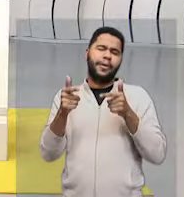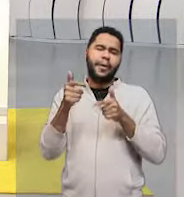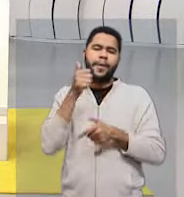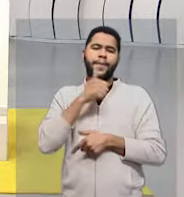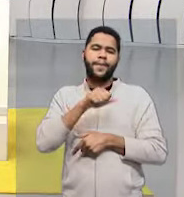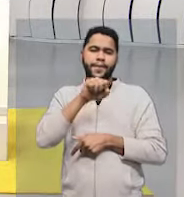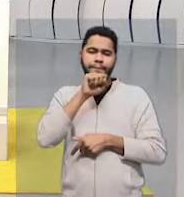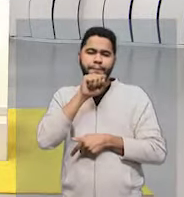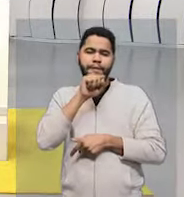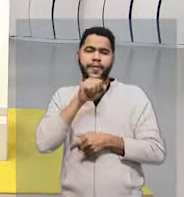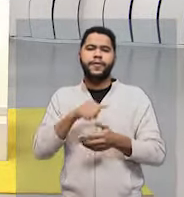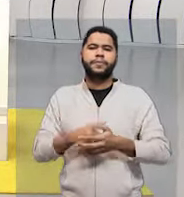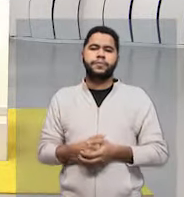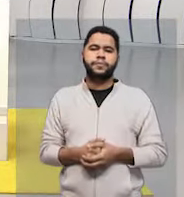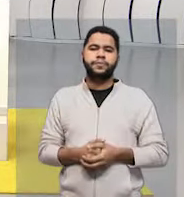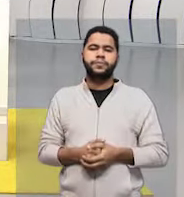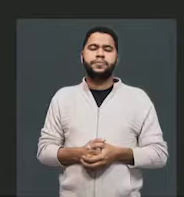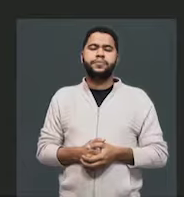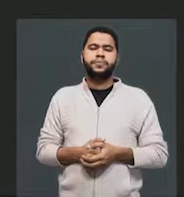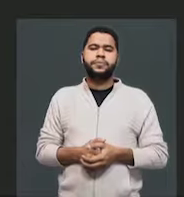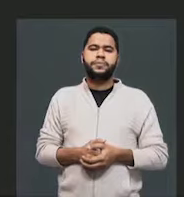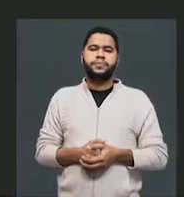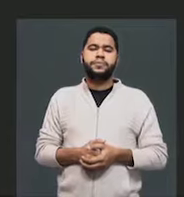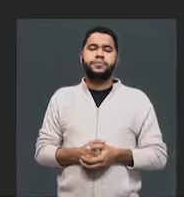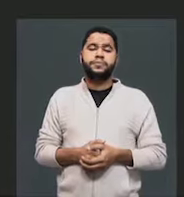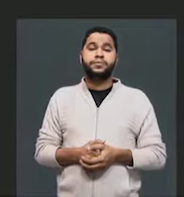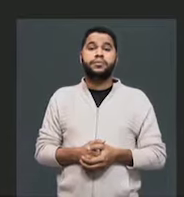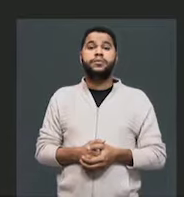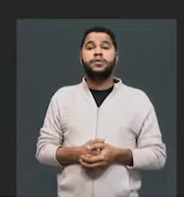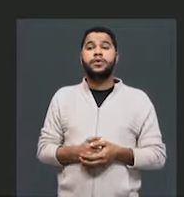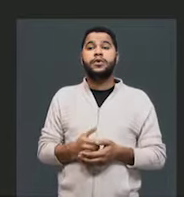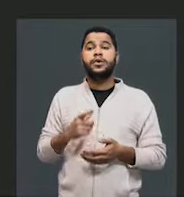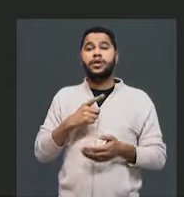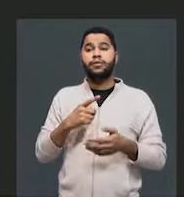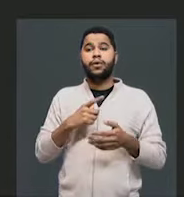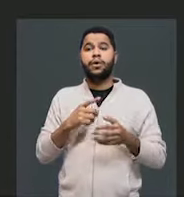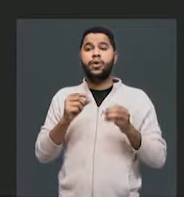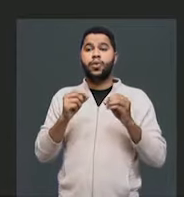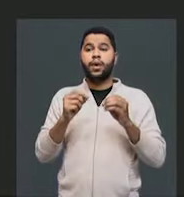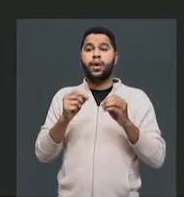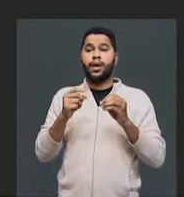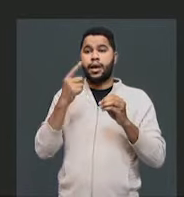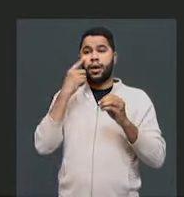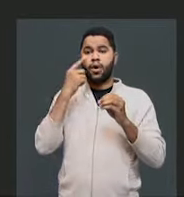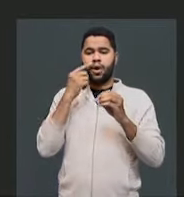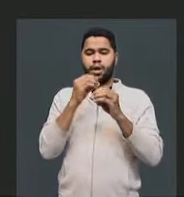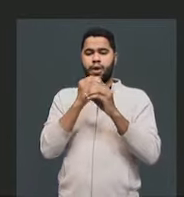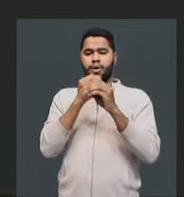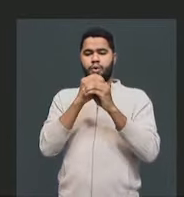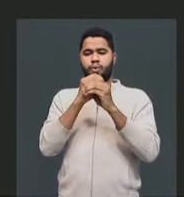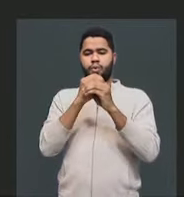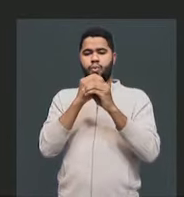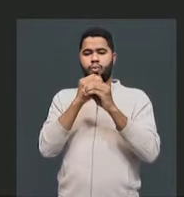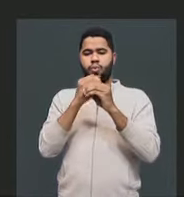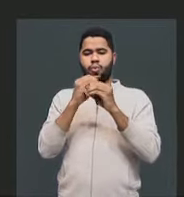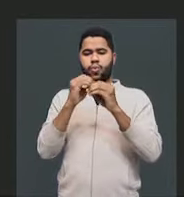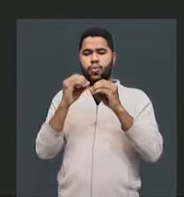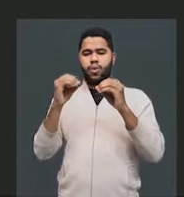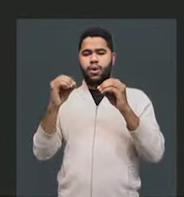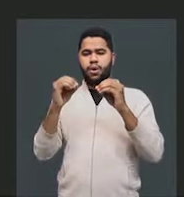espermatozoide tem uma célula mãe, tá? Que vai sofrer, então, aqui, olha, uma